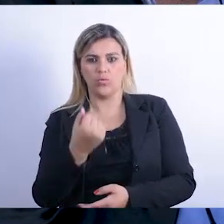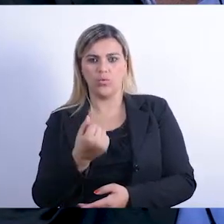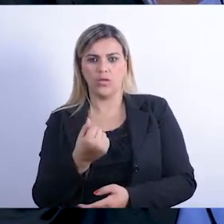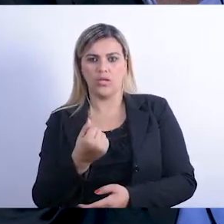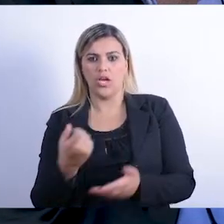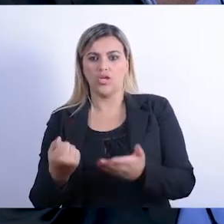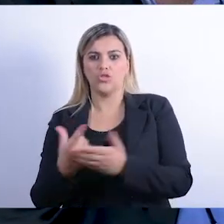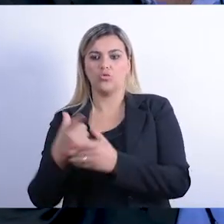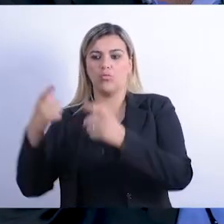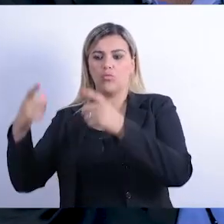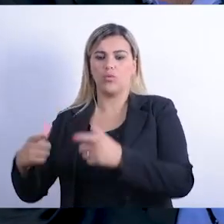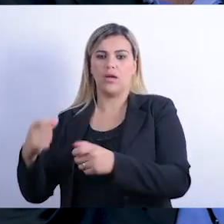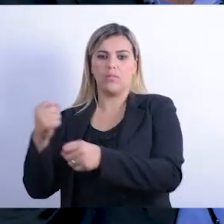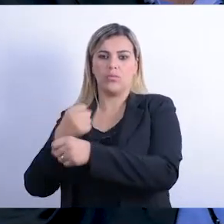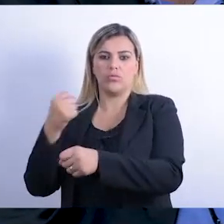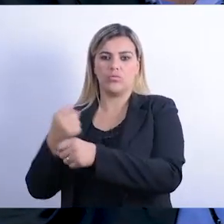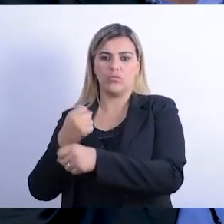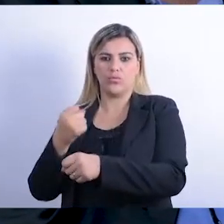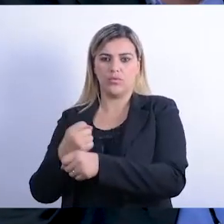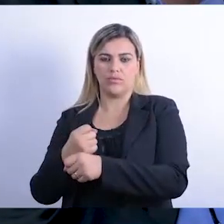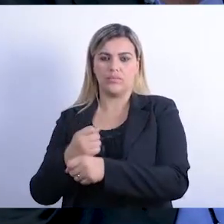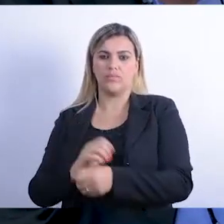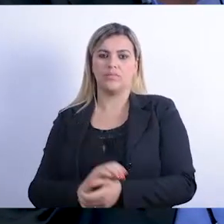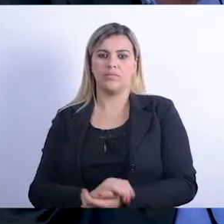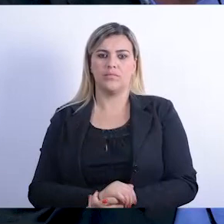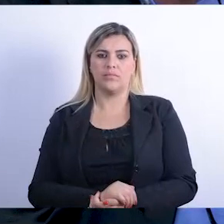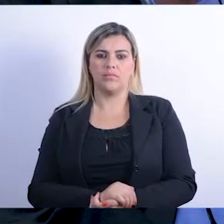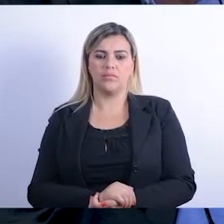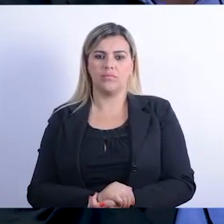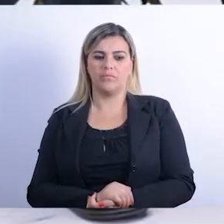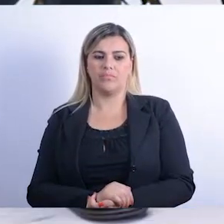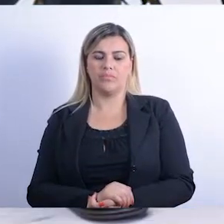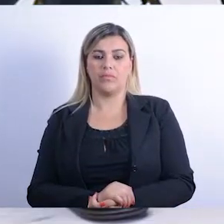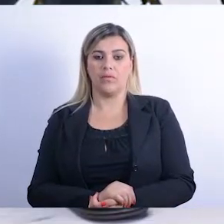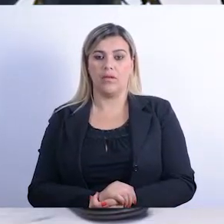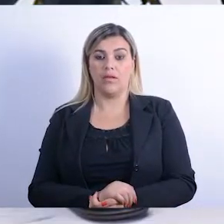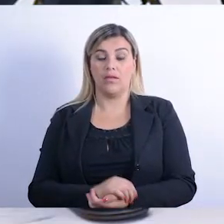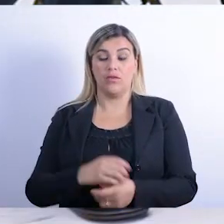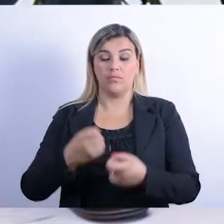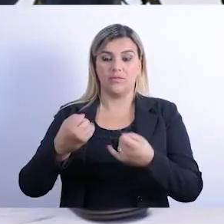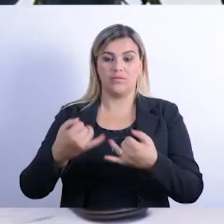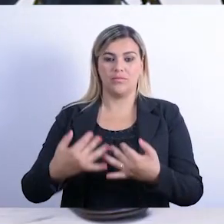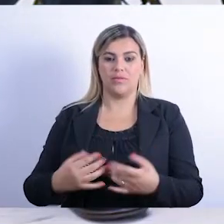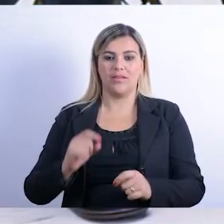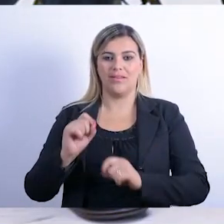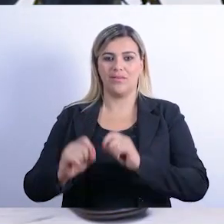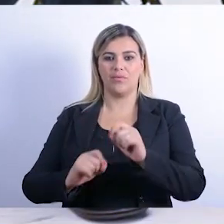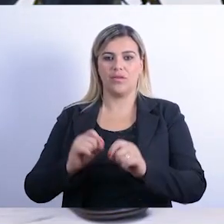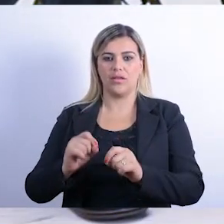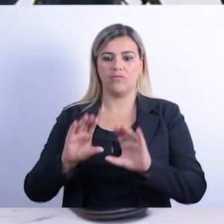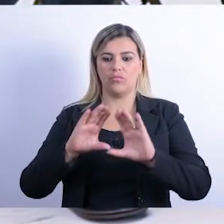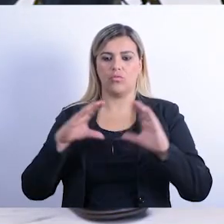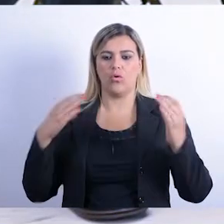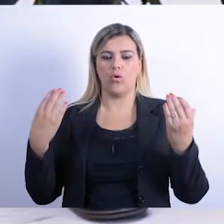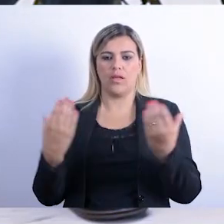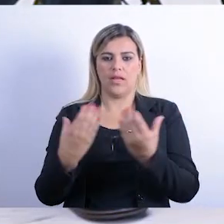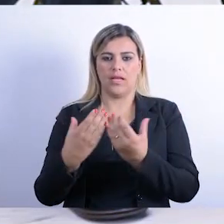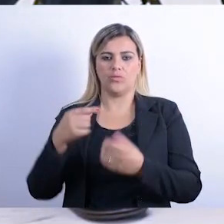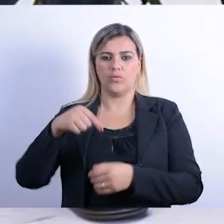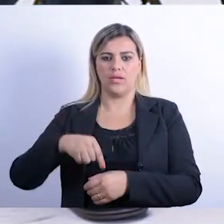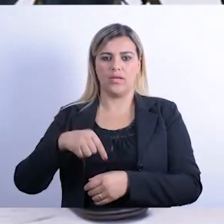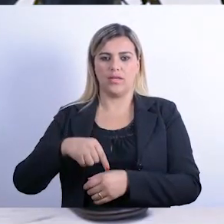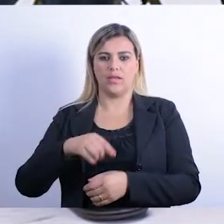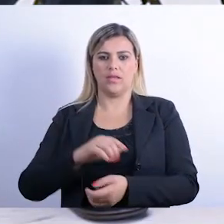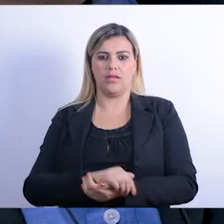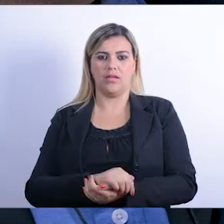se tiver, que a gente compre uma sede para a Associação Mineira de Fisioterapeutas. E até tem que fazer um testemunho. Nós tivemos agora o Congresso Brasileiro